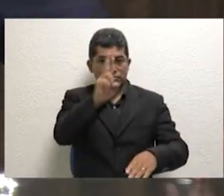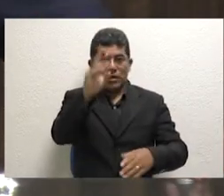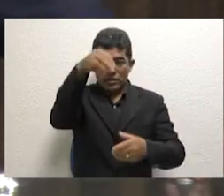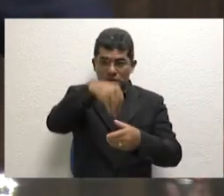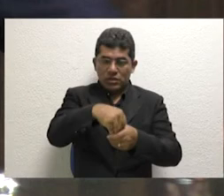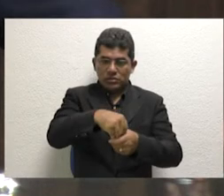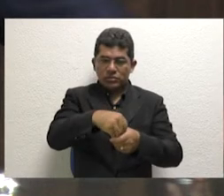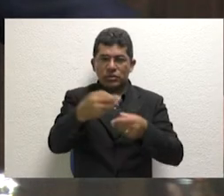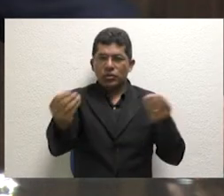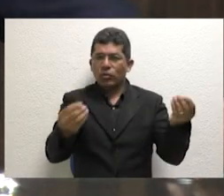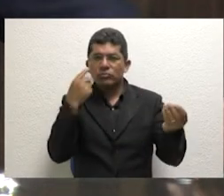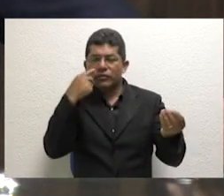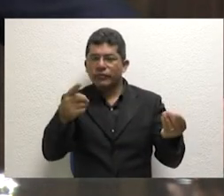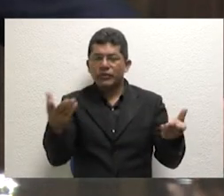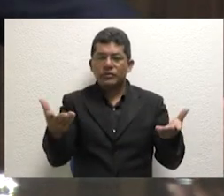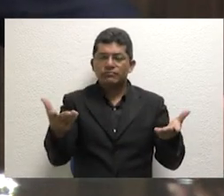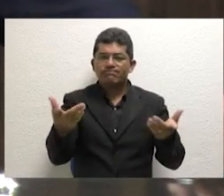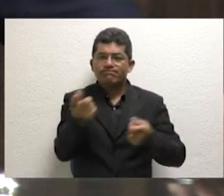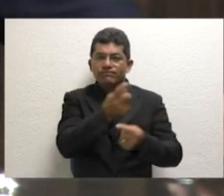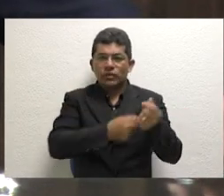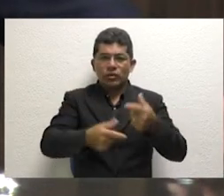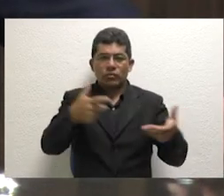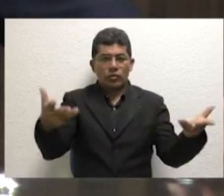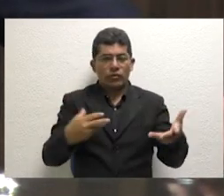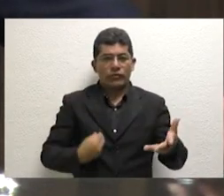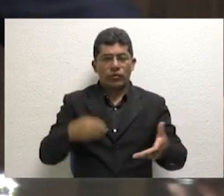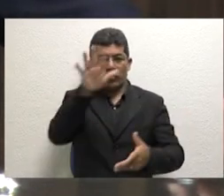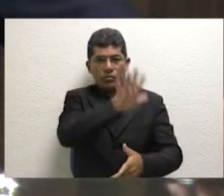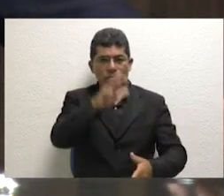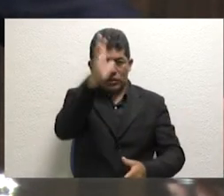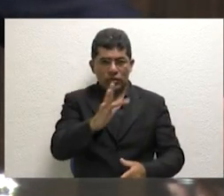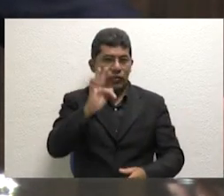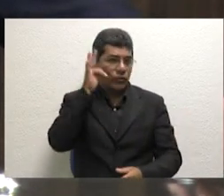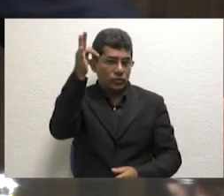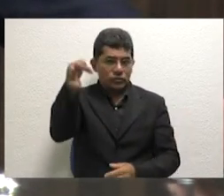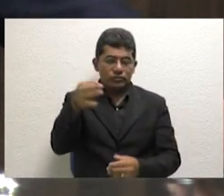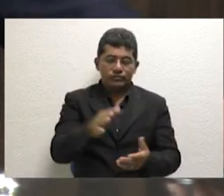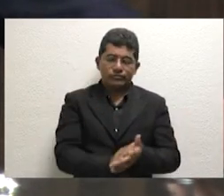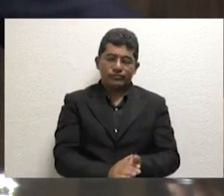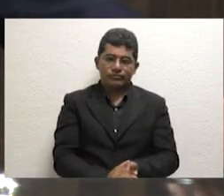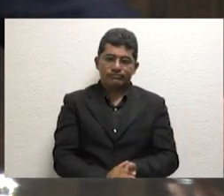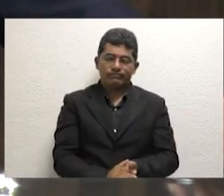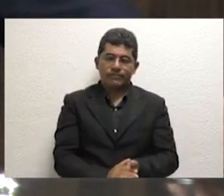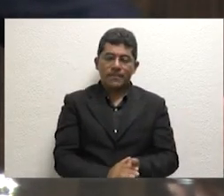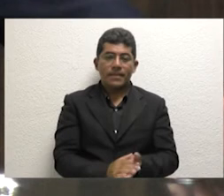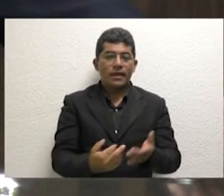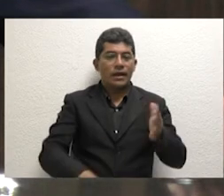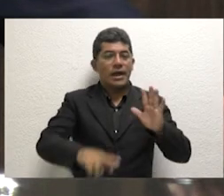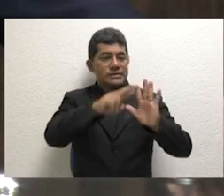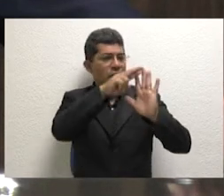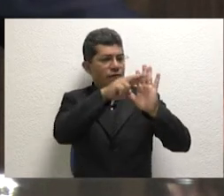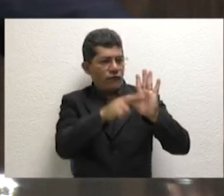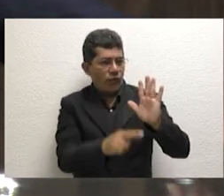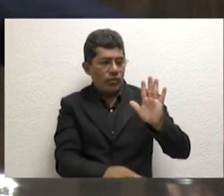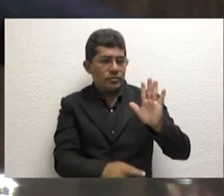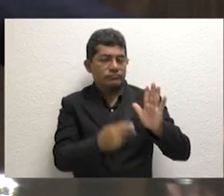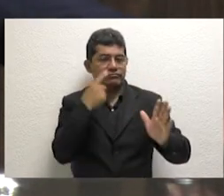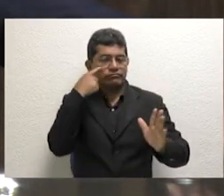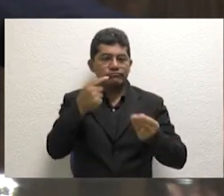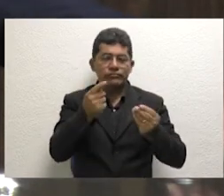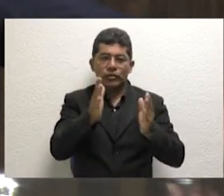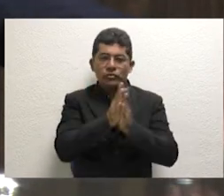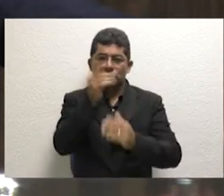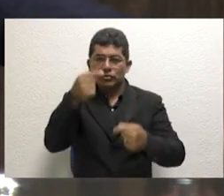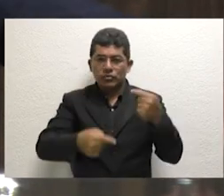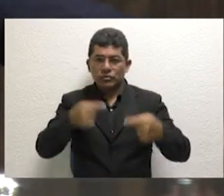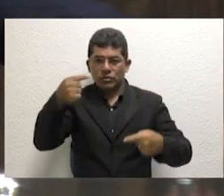desse cenário econômico atual e futuro passando pelas reformas eu falo que nós não